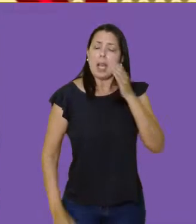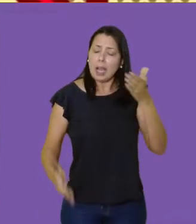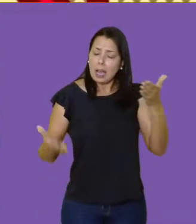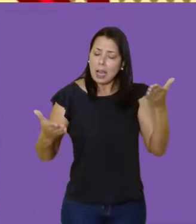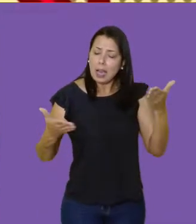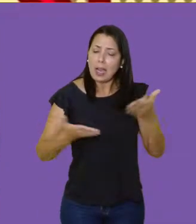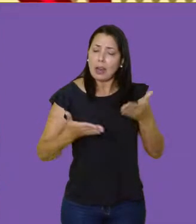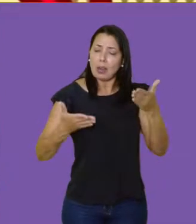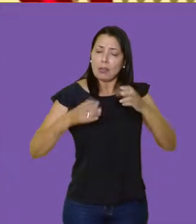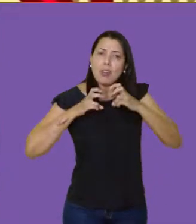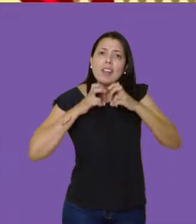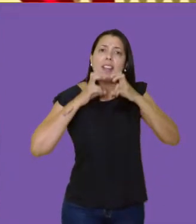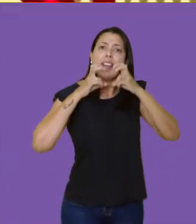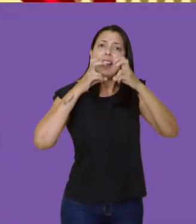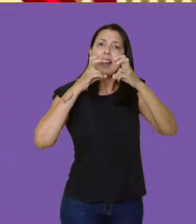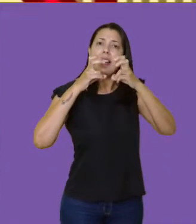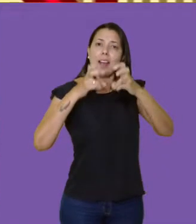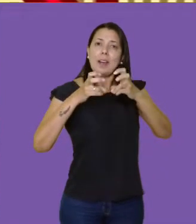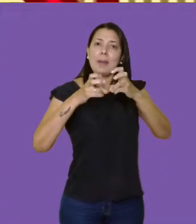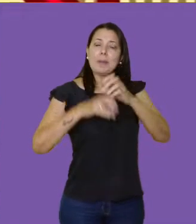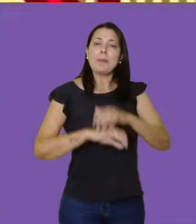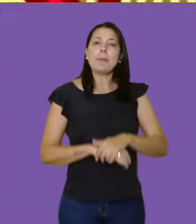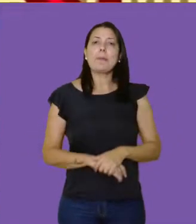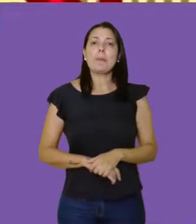agora eu vou falar.